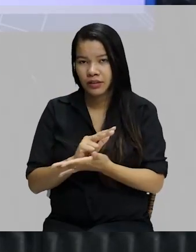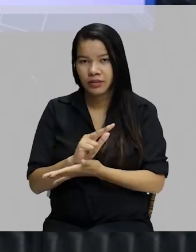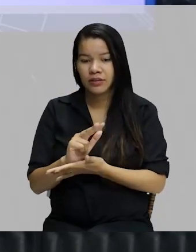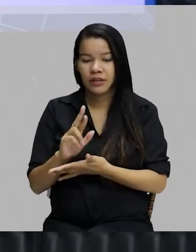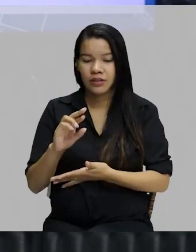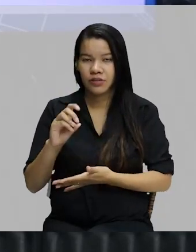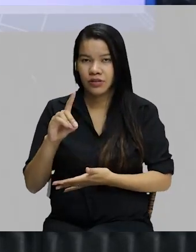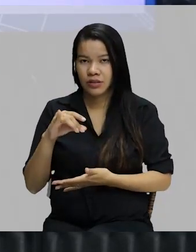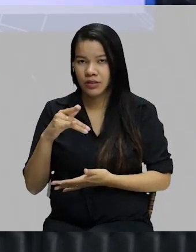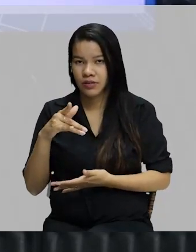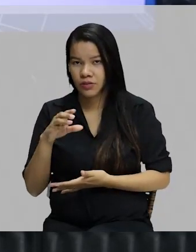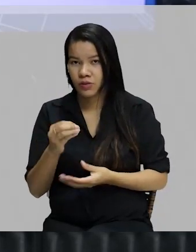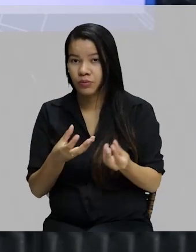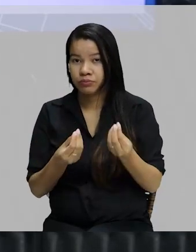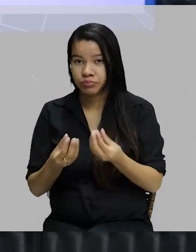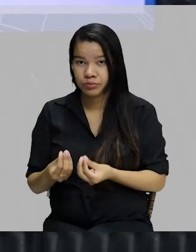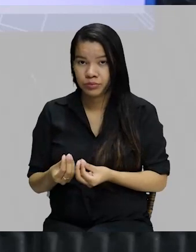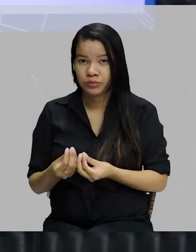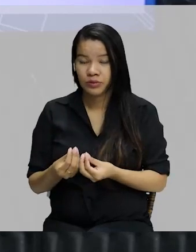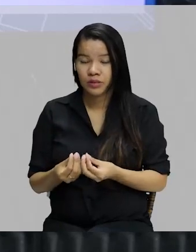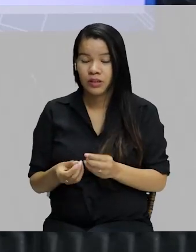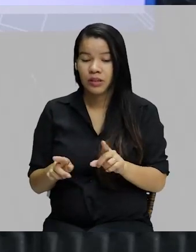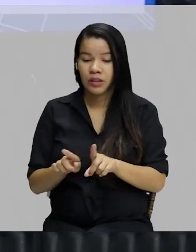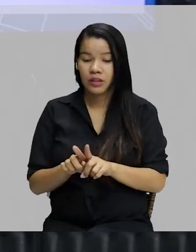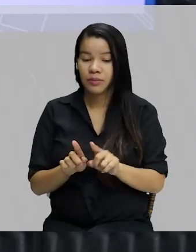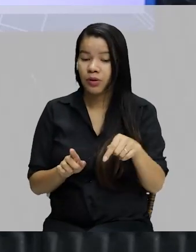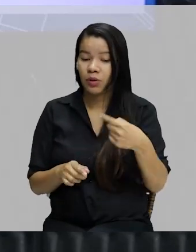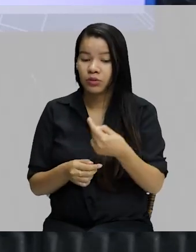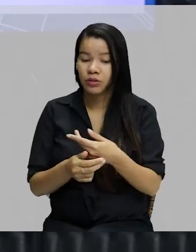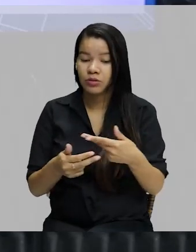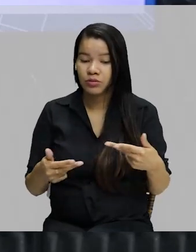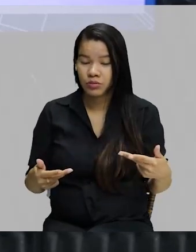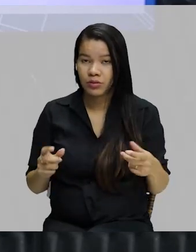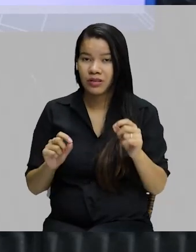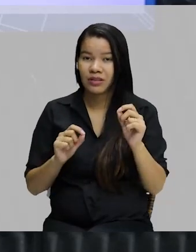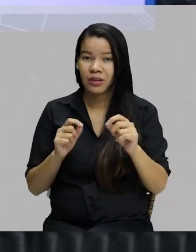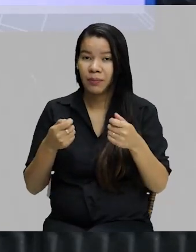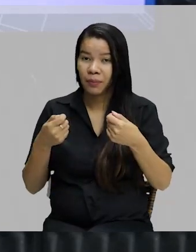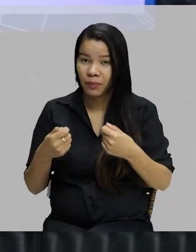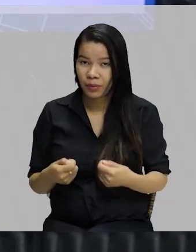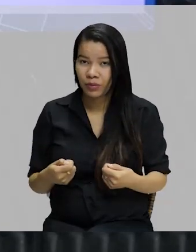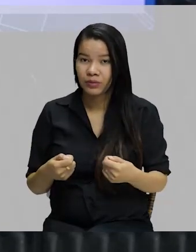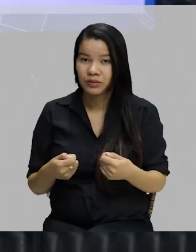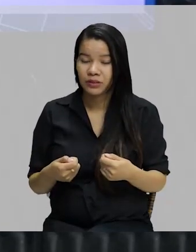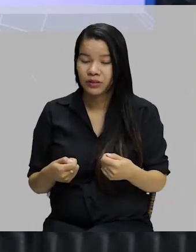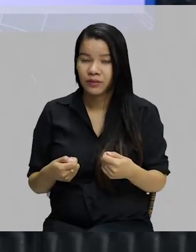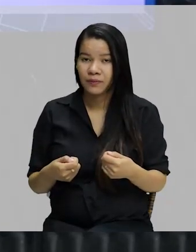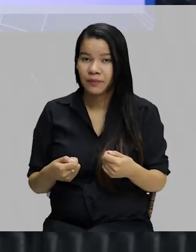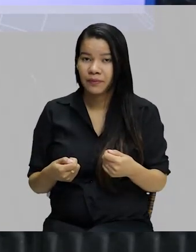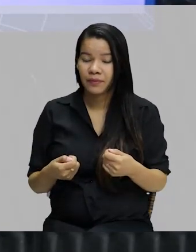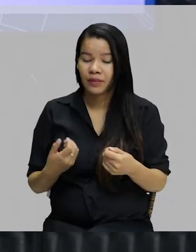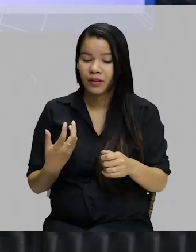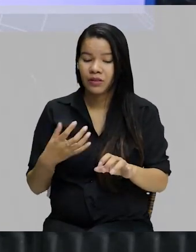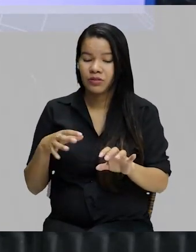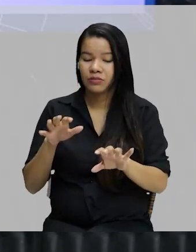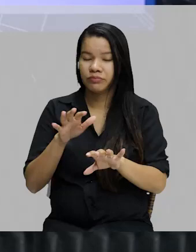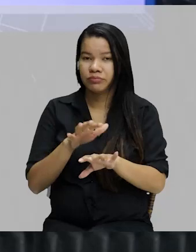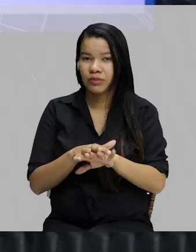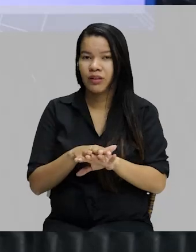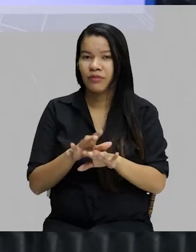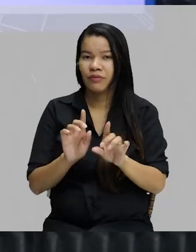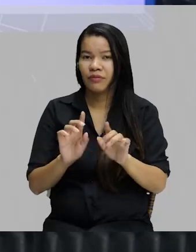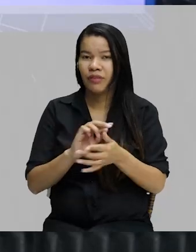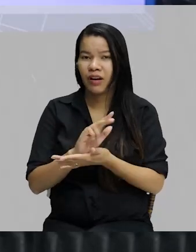Esses reatores vão contaminar diversos equipamentos, diversas substâncias, que essas substâncias vão compor